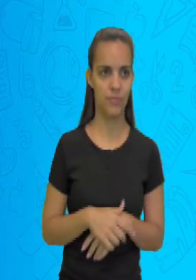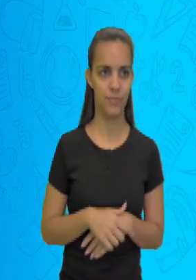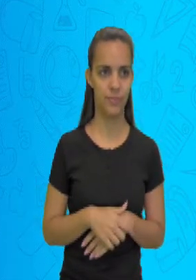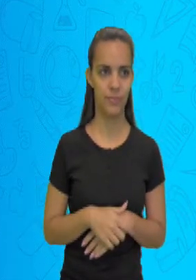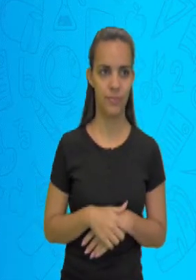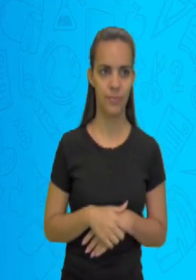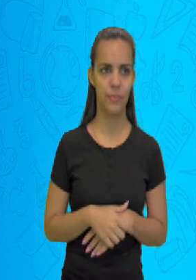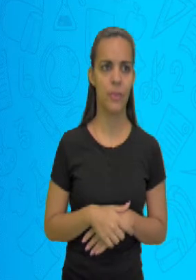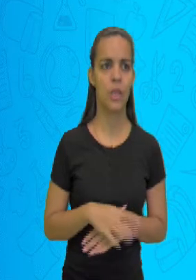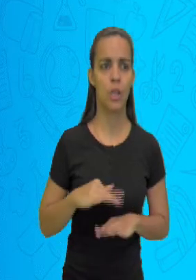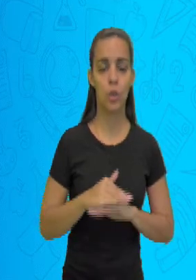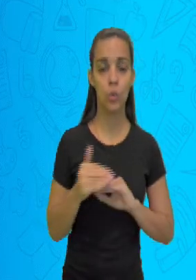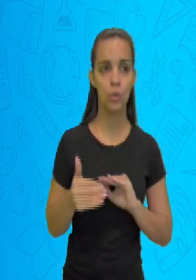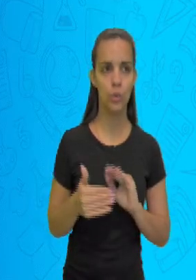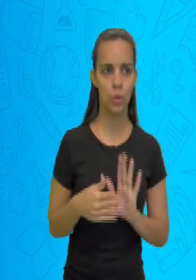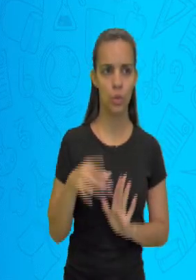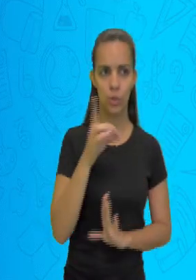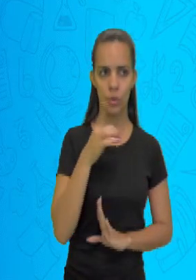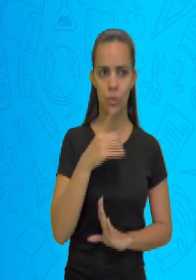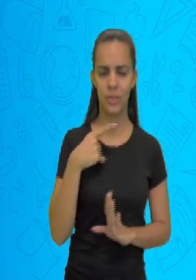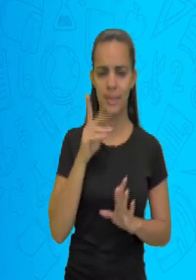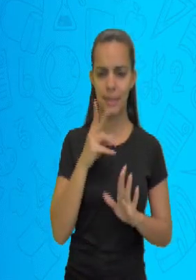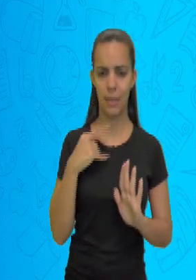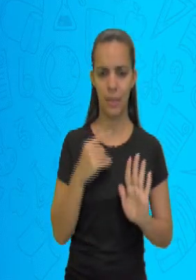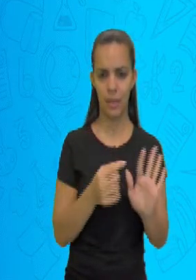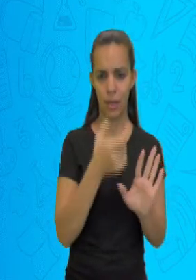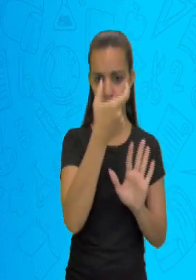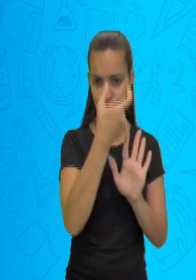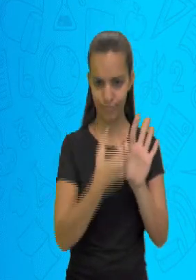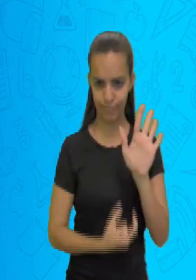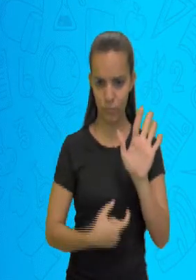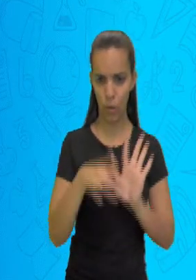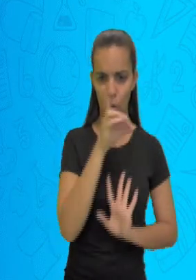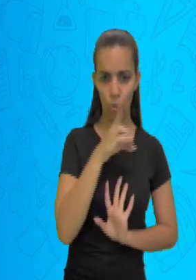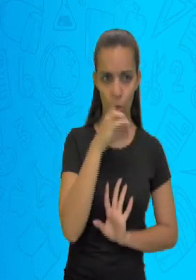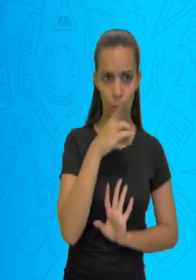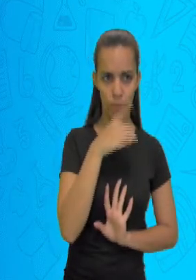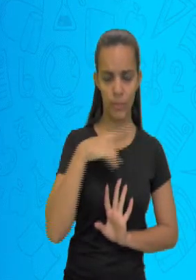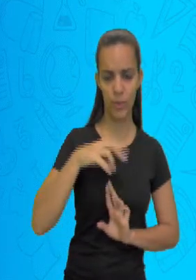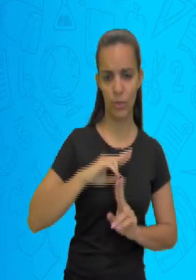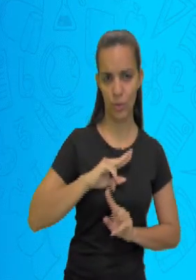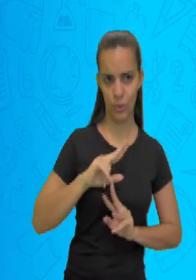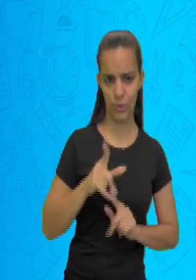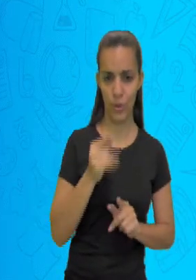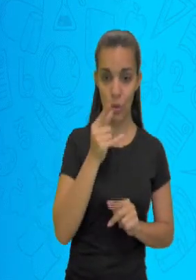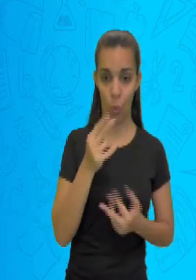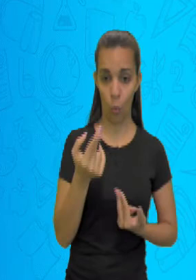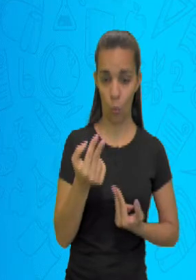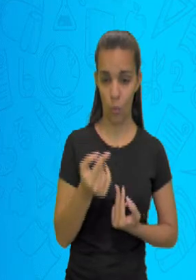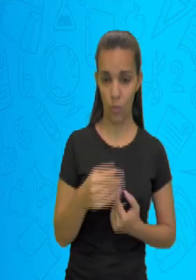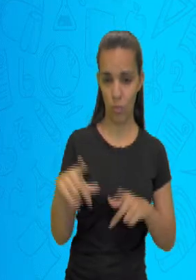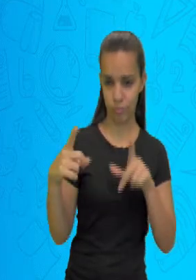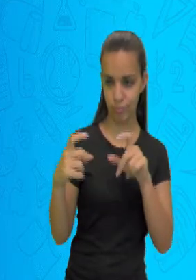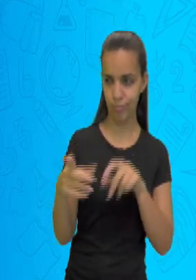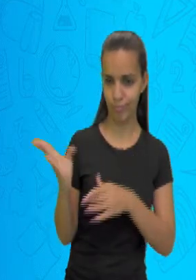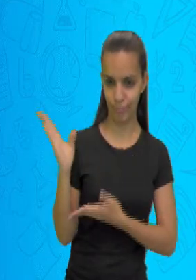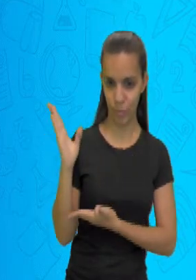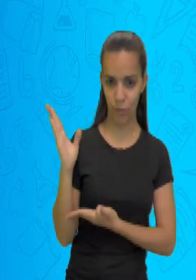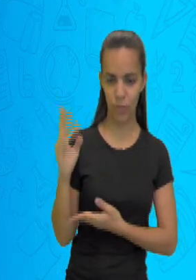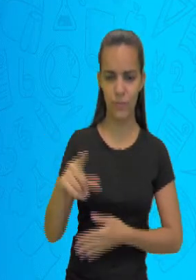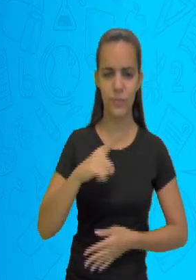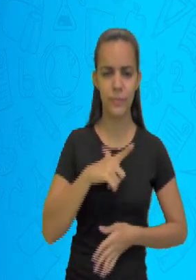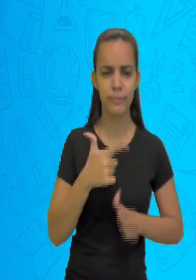alguns calendários ele aparece, ó, marcado, destacado, porque é um dia que geralmente as pessoas estão mais em